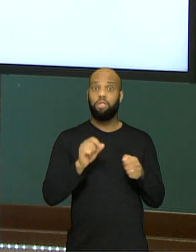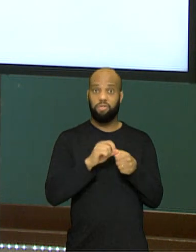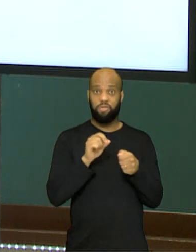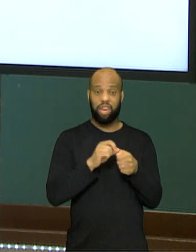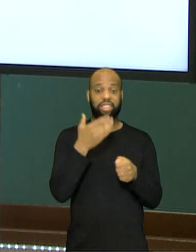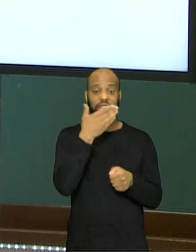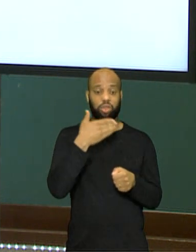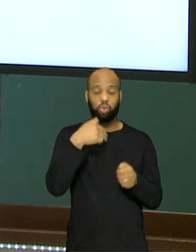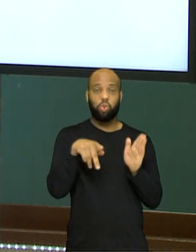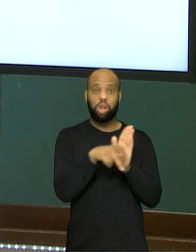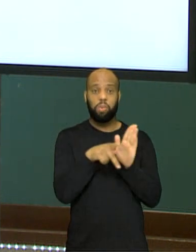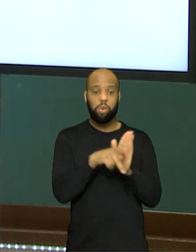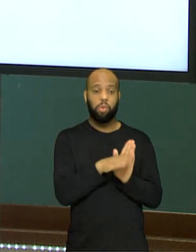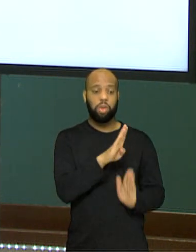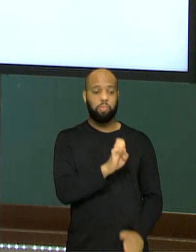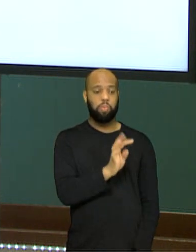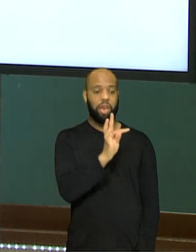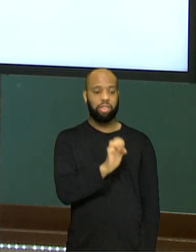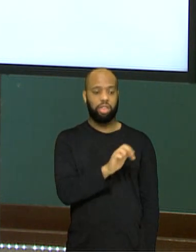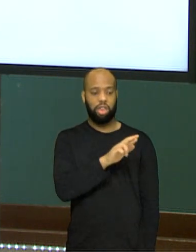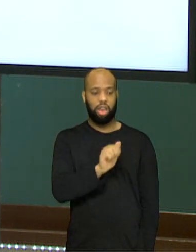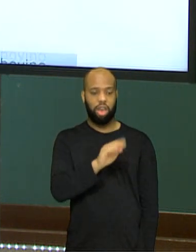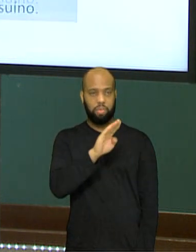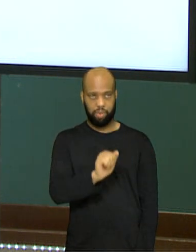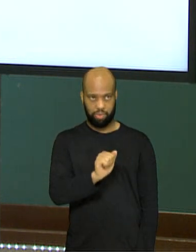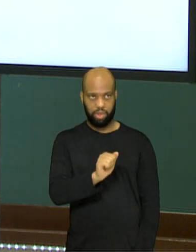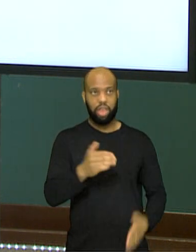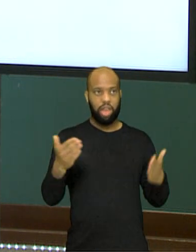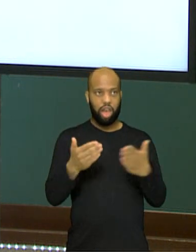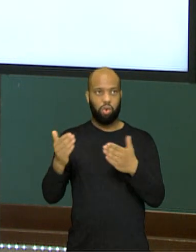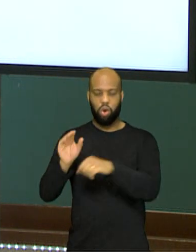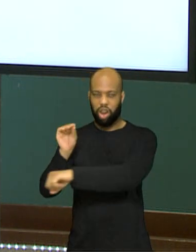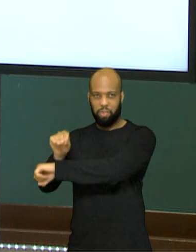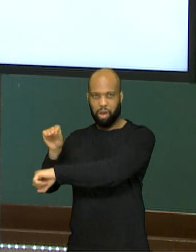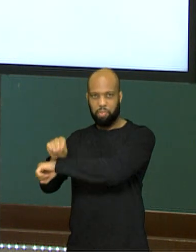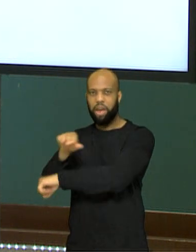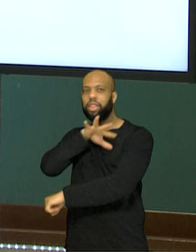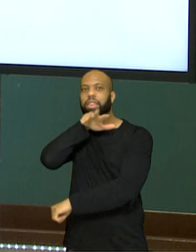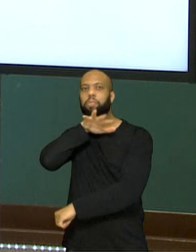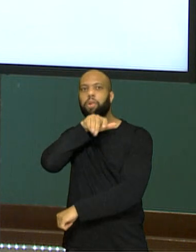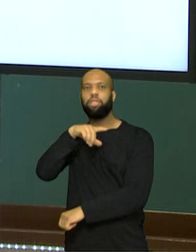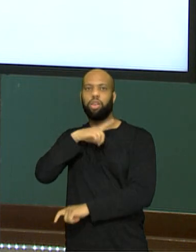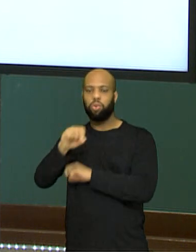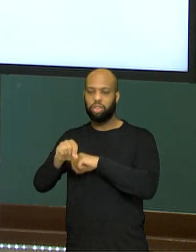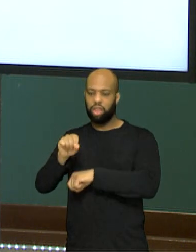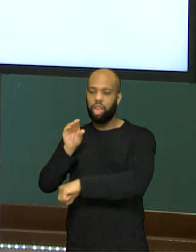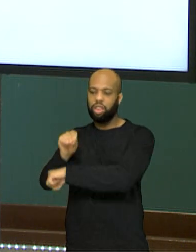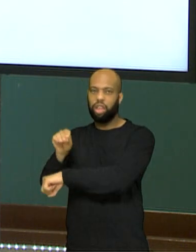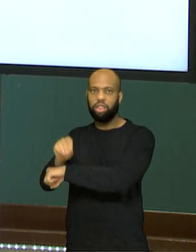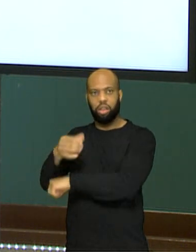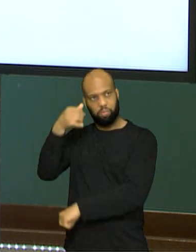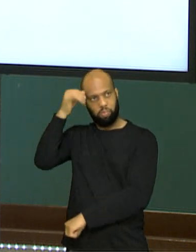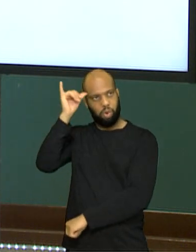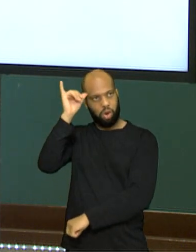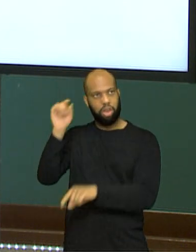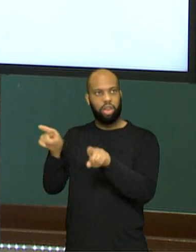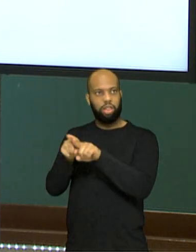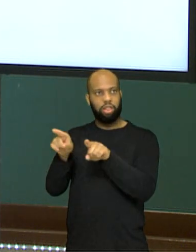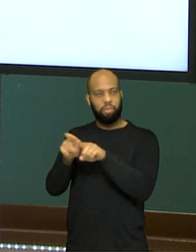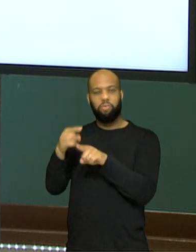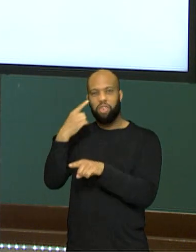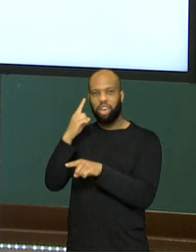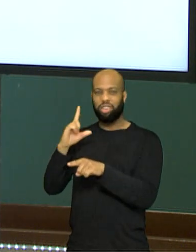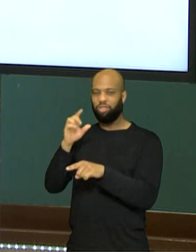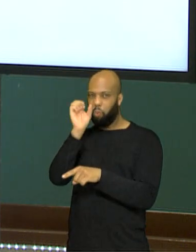linho, algodão, girassol e cevada. Na pecuária, criação de rebanhos bovinos, ovinos